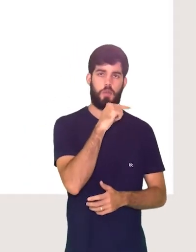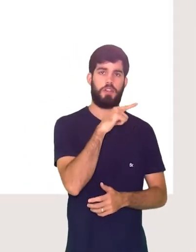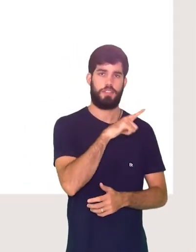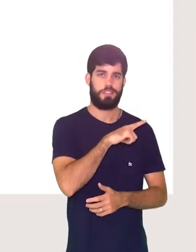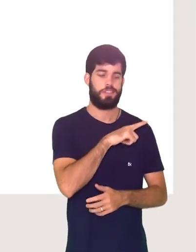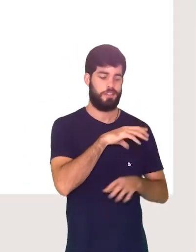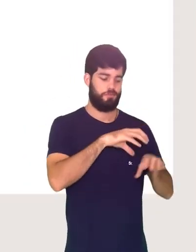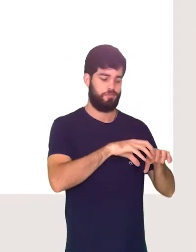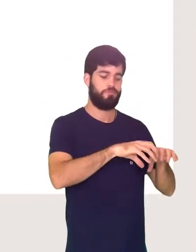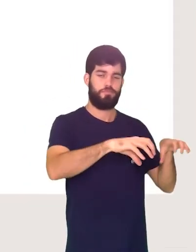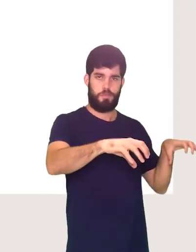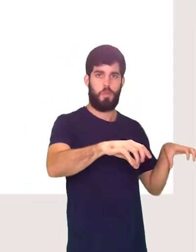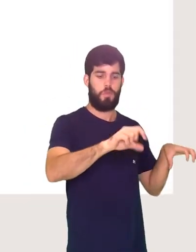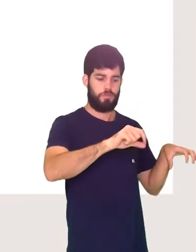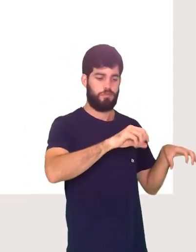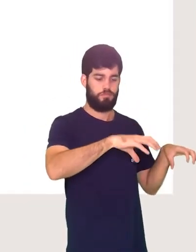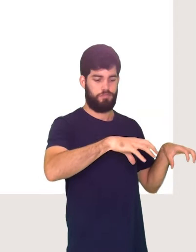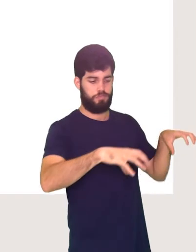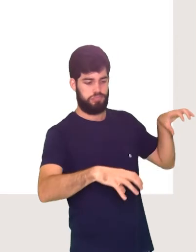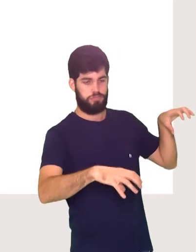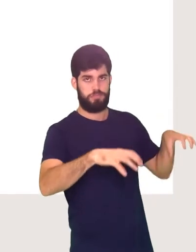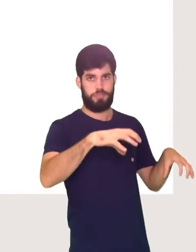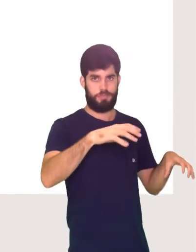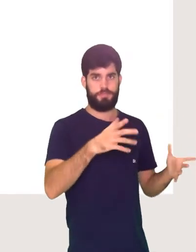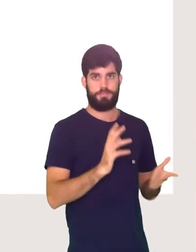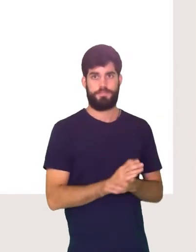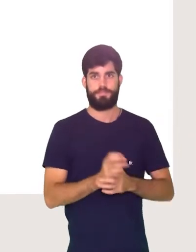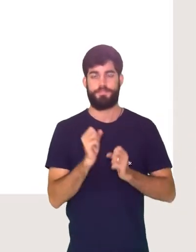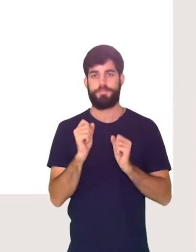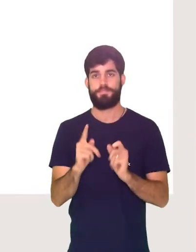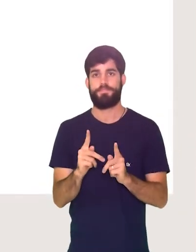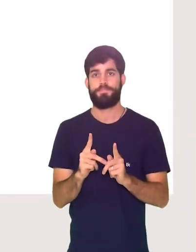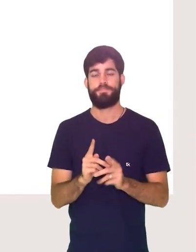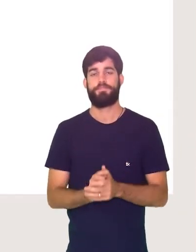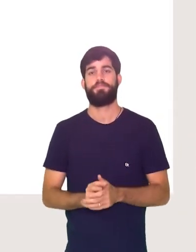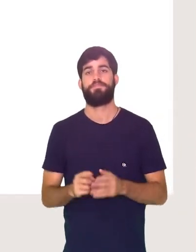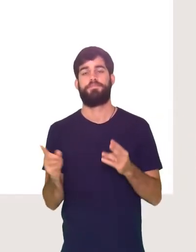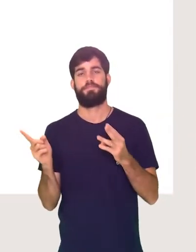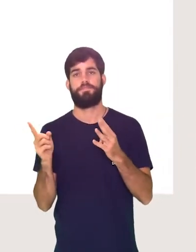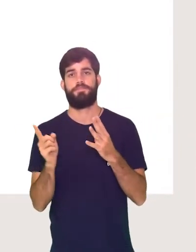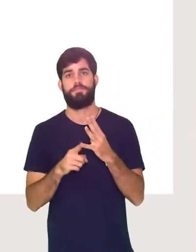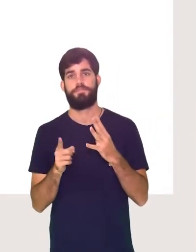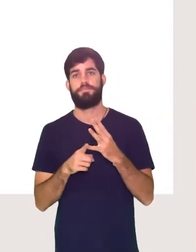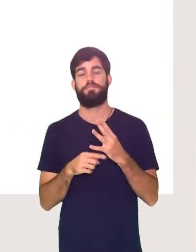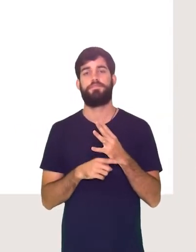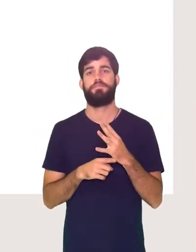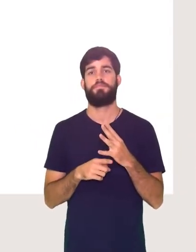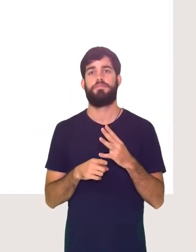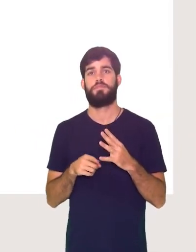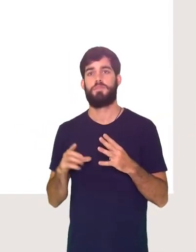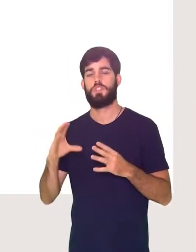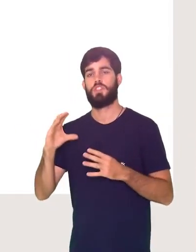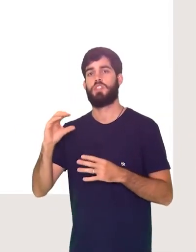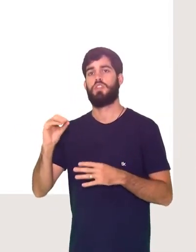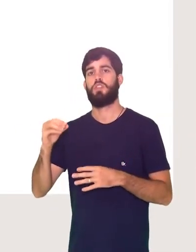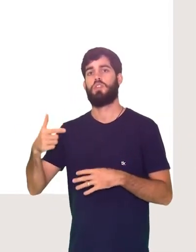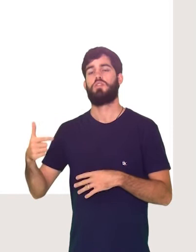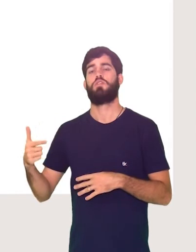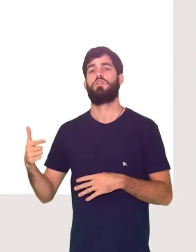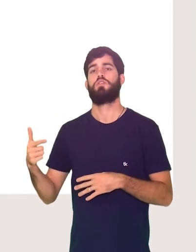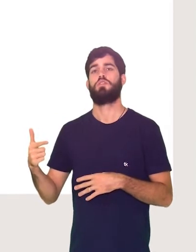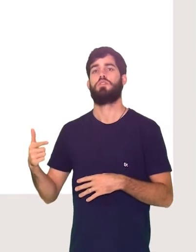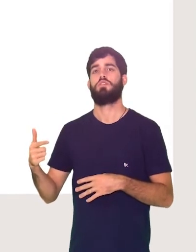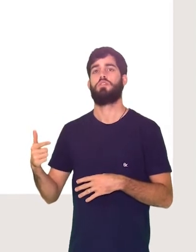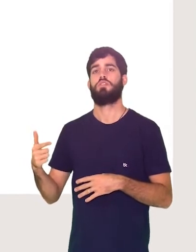está trocado aqui. O item 4. A temperatura de fusão do CO2, eu lembro para vocês que o CO2